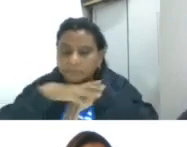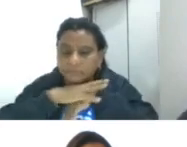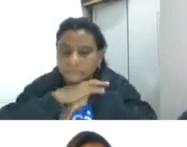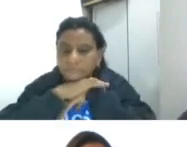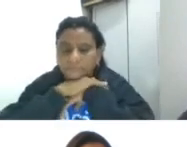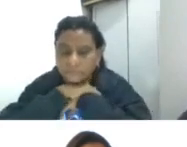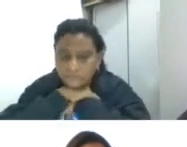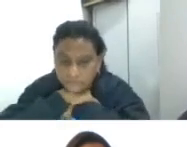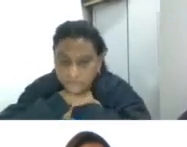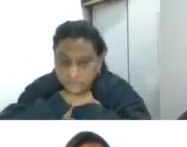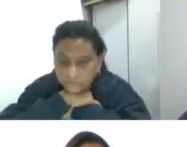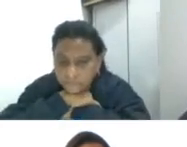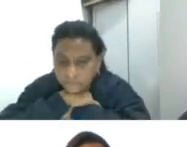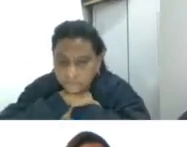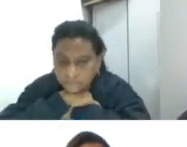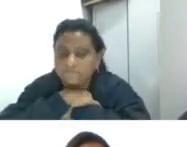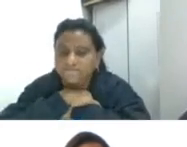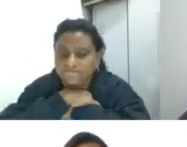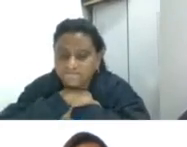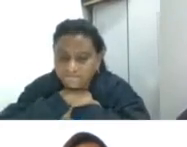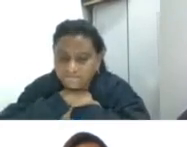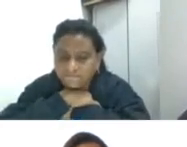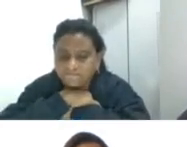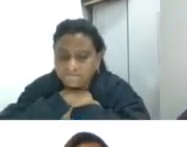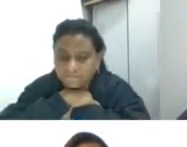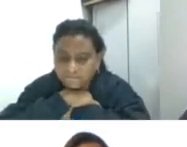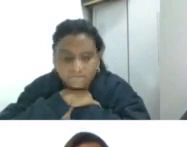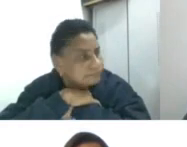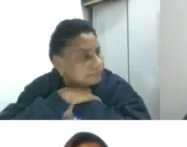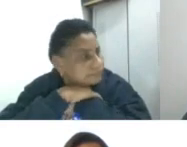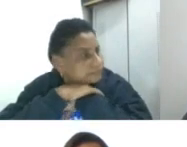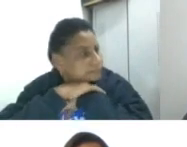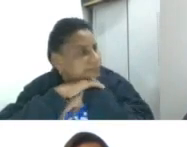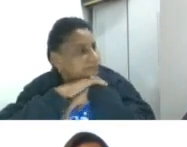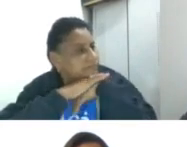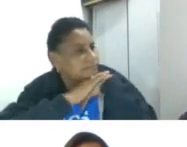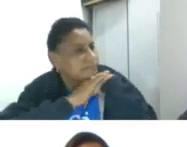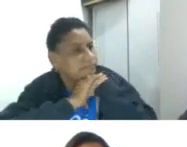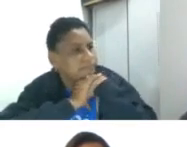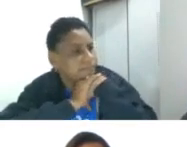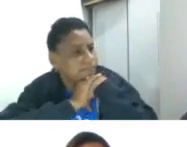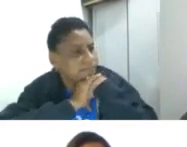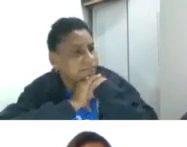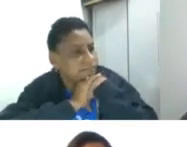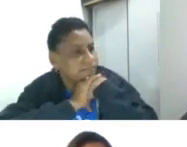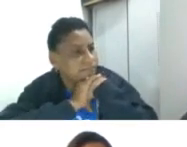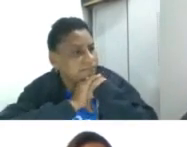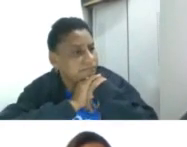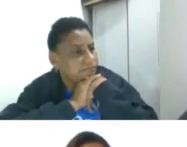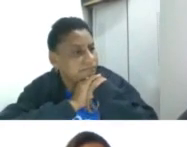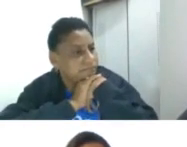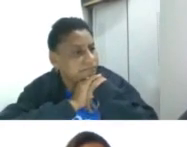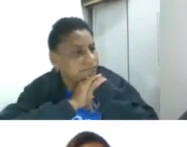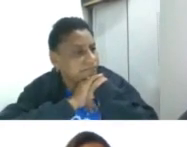porque a tem dificuldade de fazer o escarro então a gente já vai perder um pouco da sensibilidade do diagnóstico por ter essa dificuldade de obtenção de